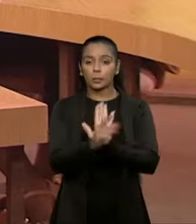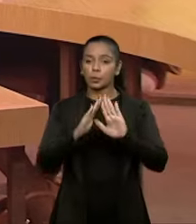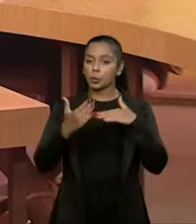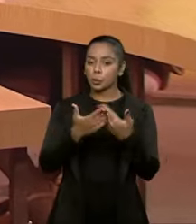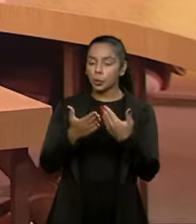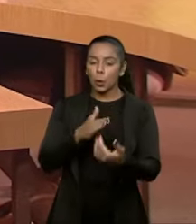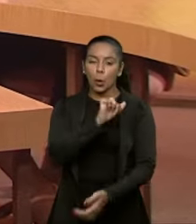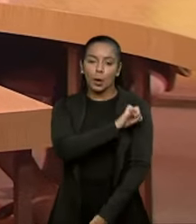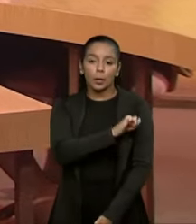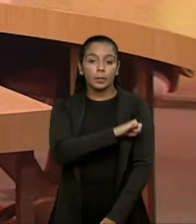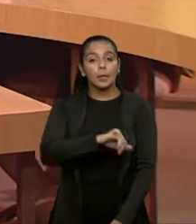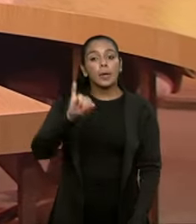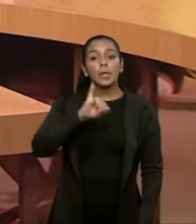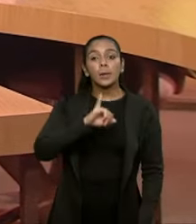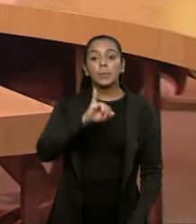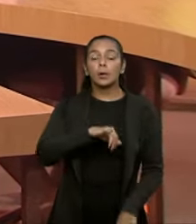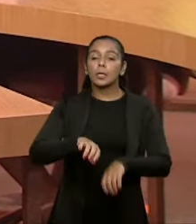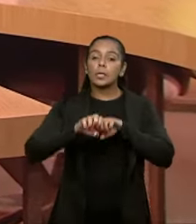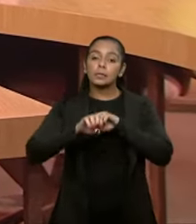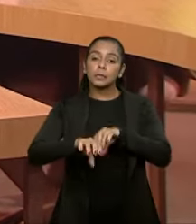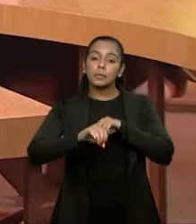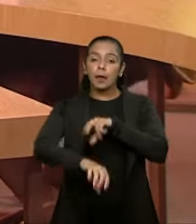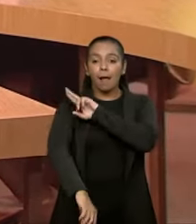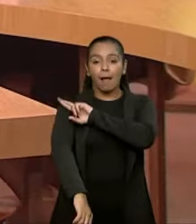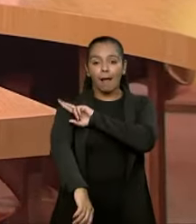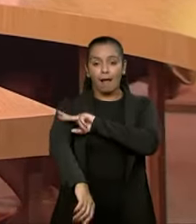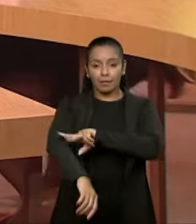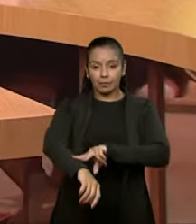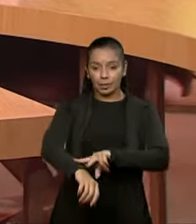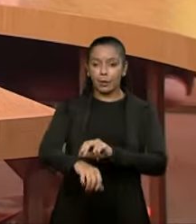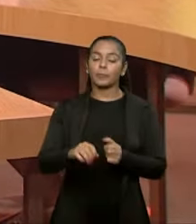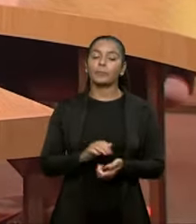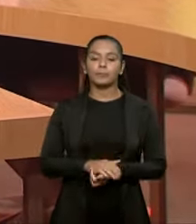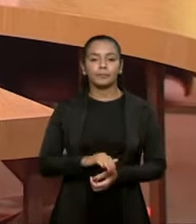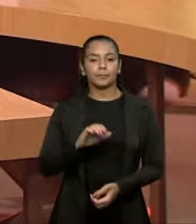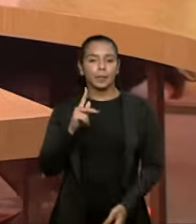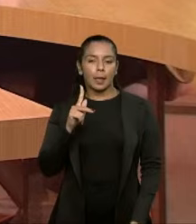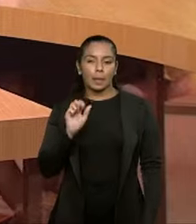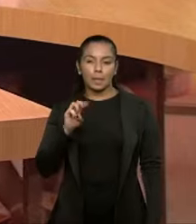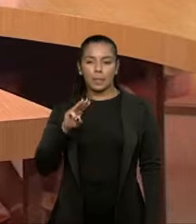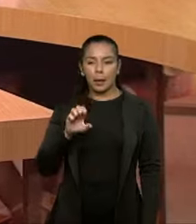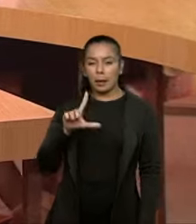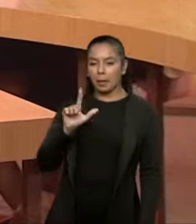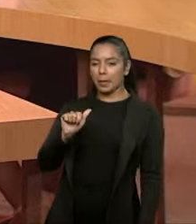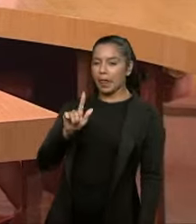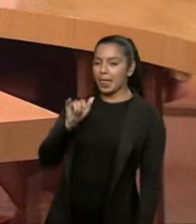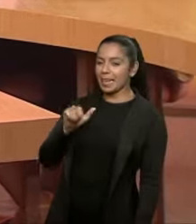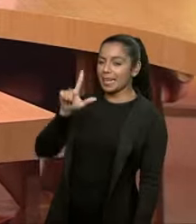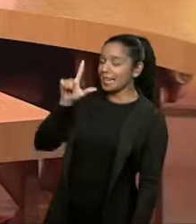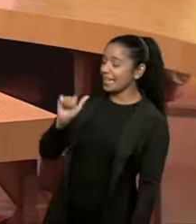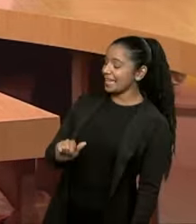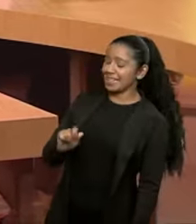sobre a importância do letramento racial. Pâmela, minha querida. Aliás, Pâmela é linda, hein? Nossa, muito. Somos